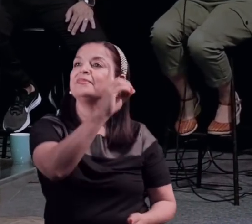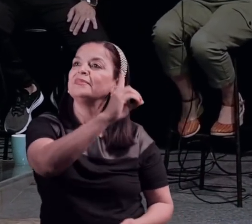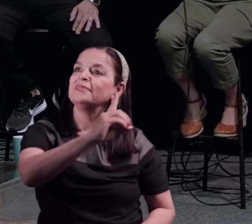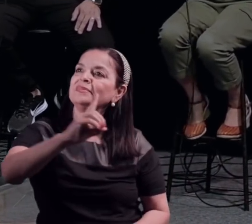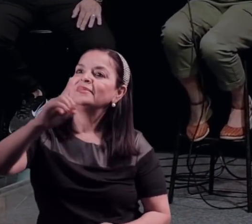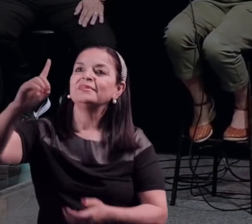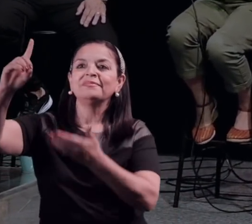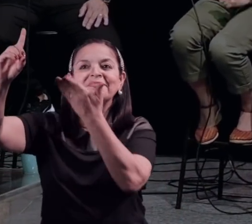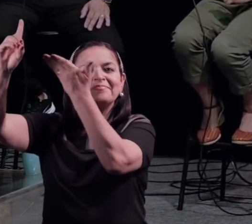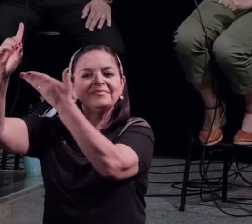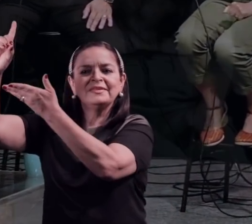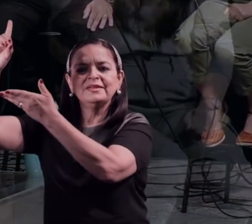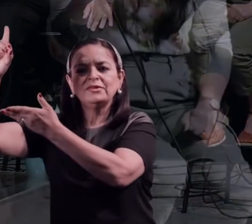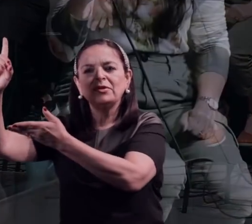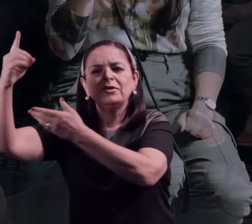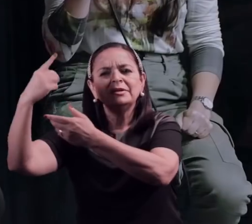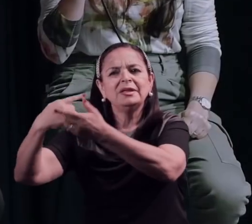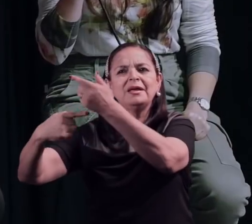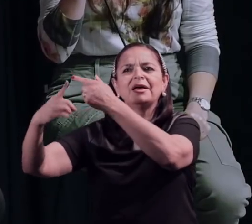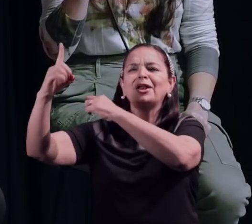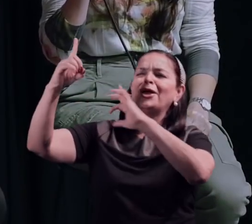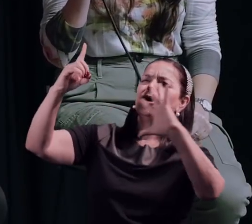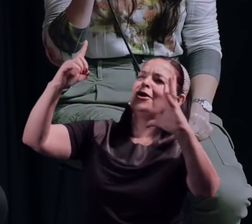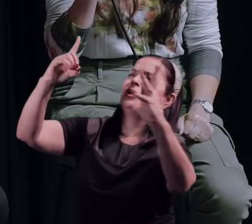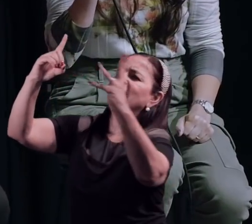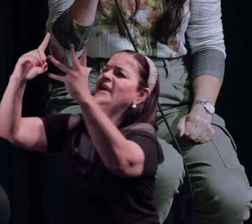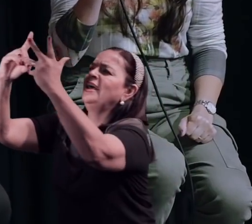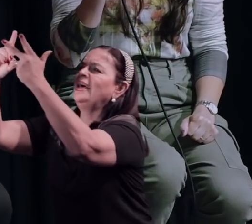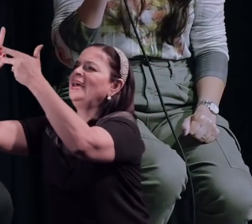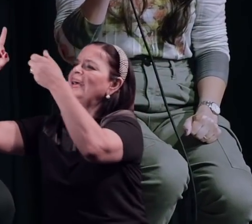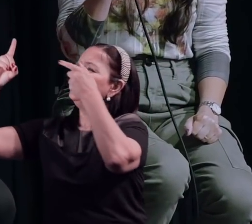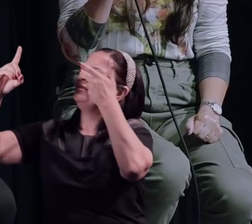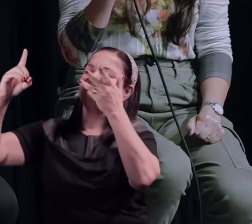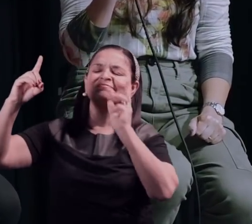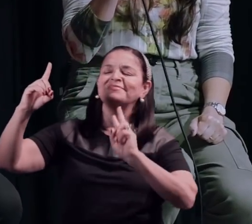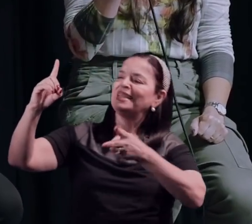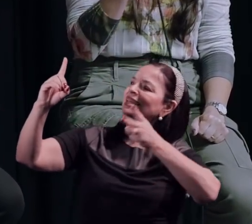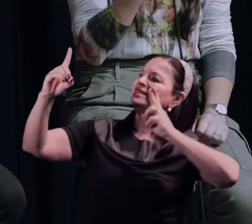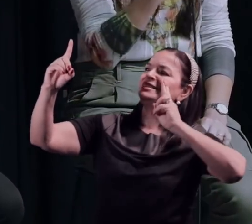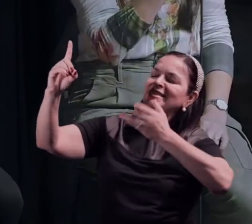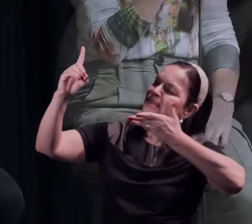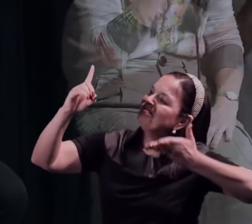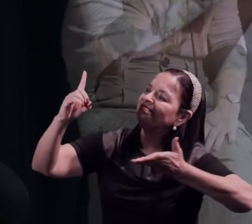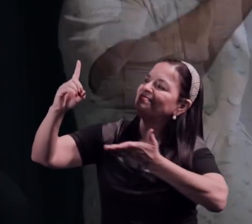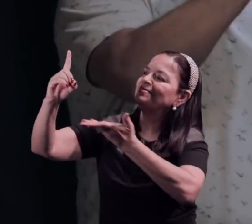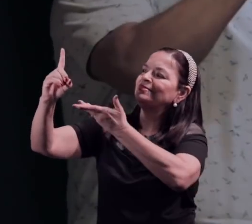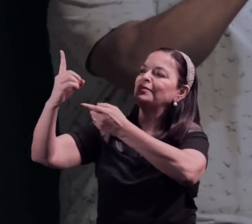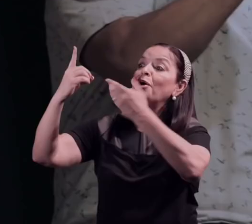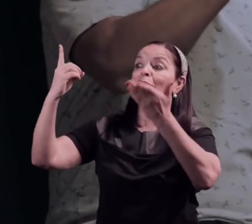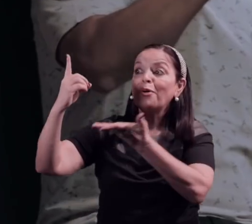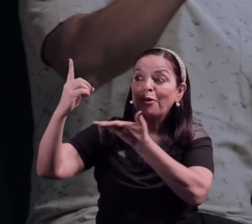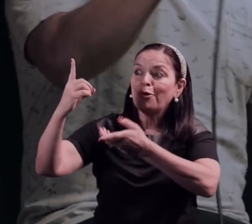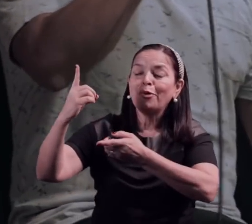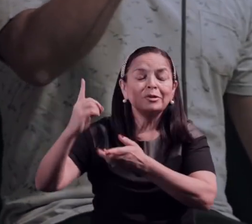Salvador, tu és o Senhor de toda glória, para sempre e sempre, Senhor, hoje